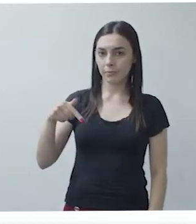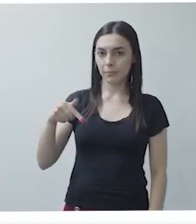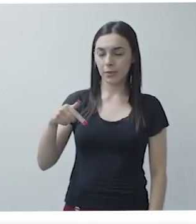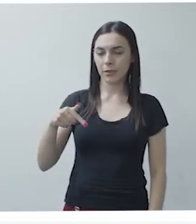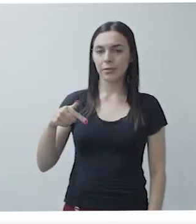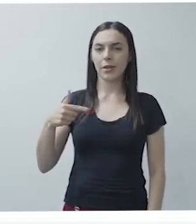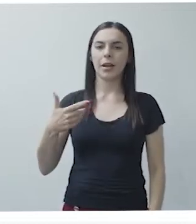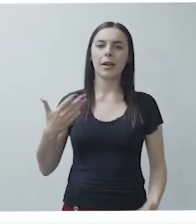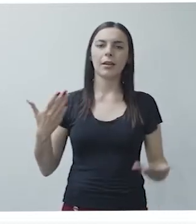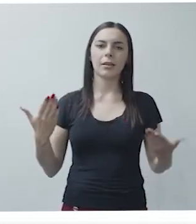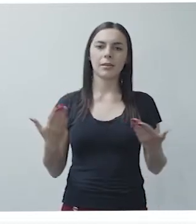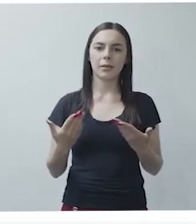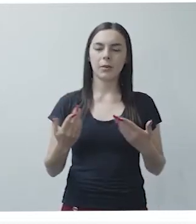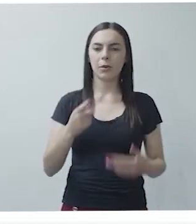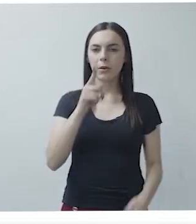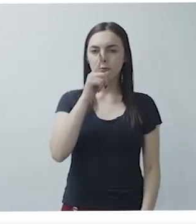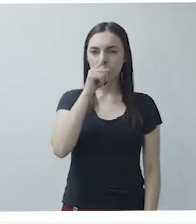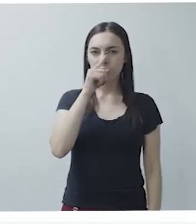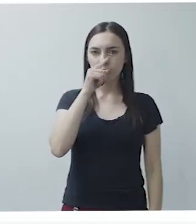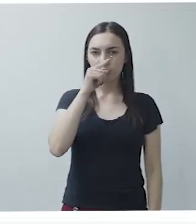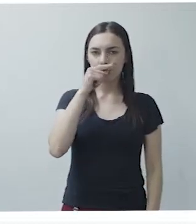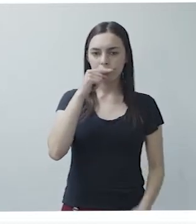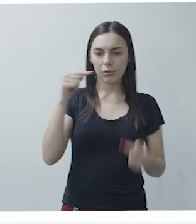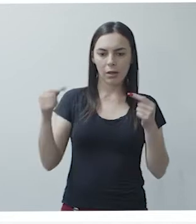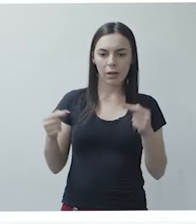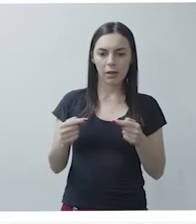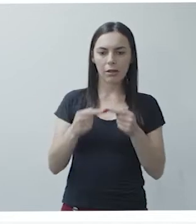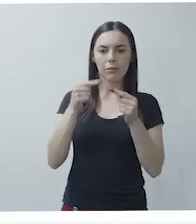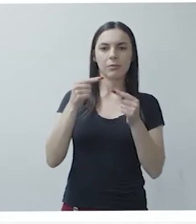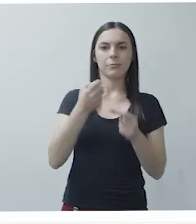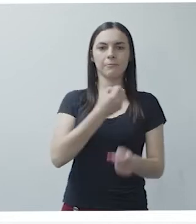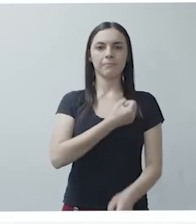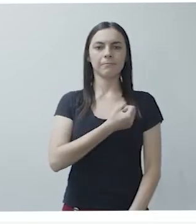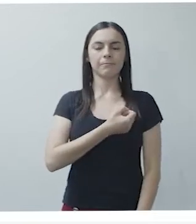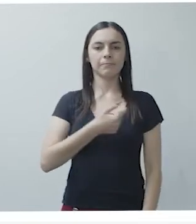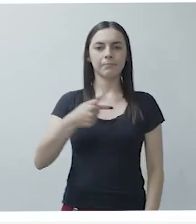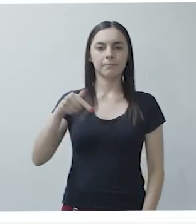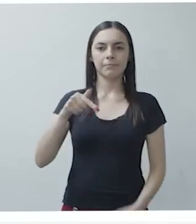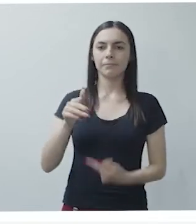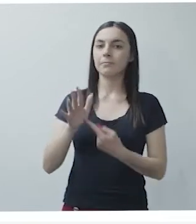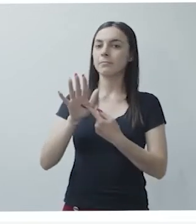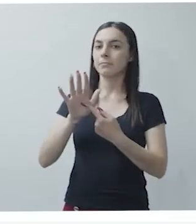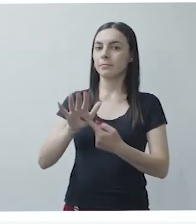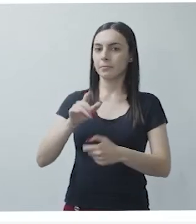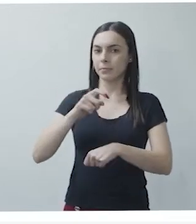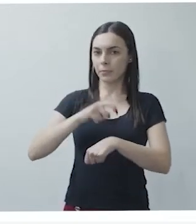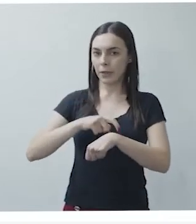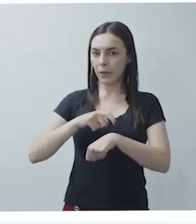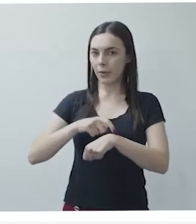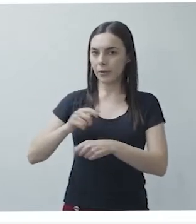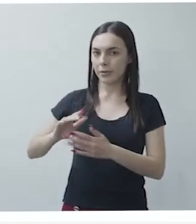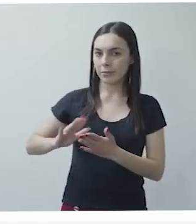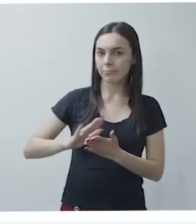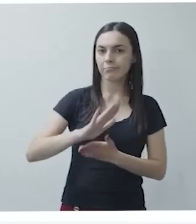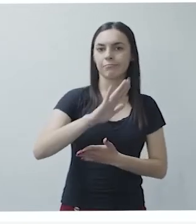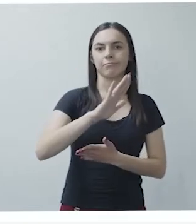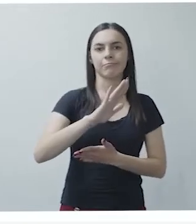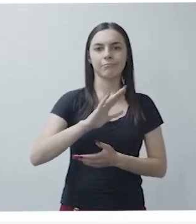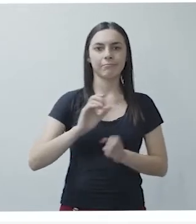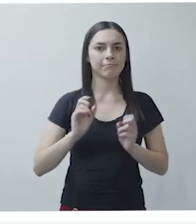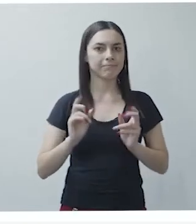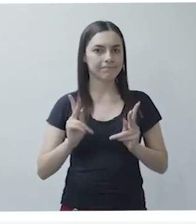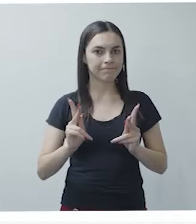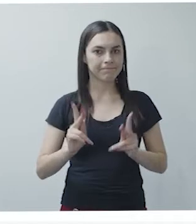o ponteiro vai indicar até o número 7 para indicar o horário que a Ana precisa sair às 7 horas,